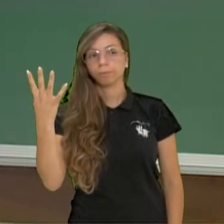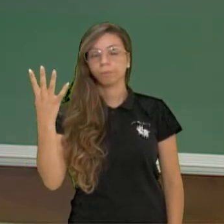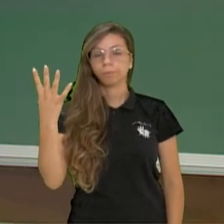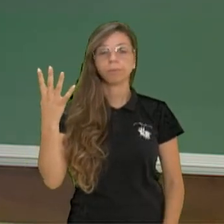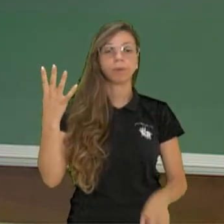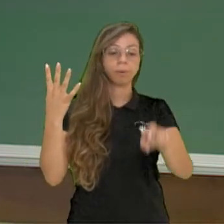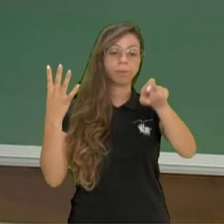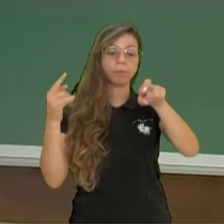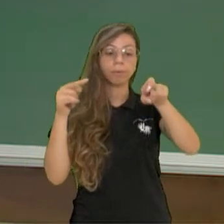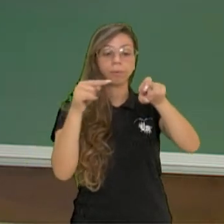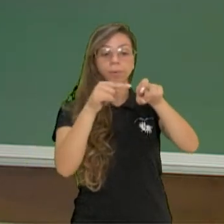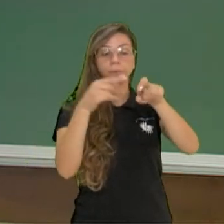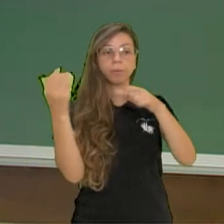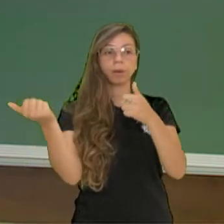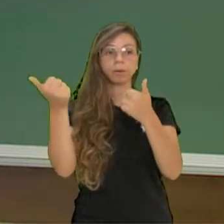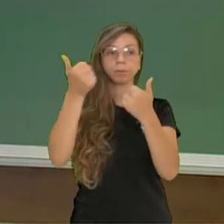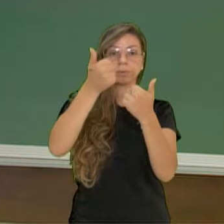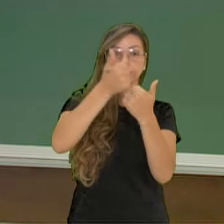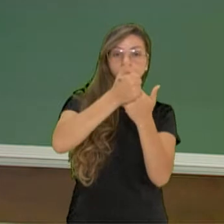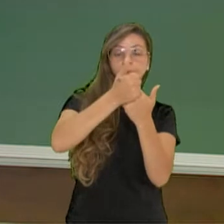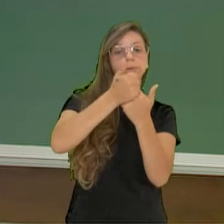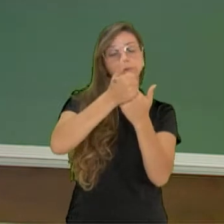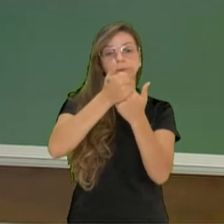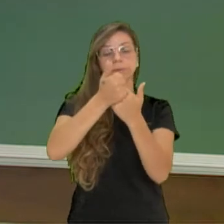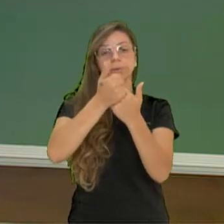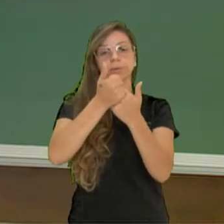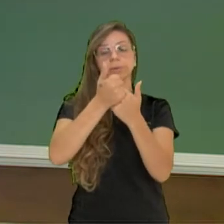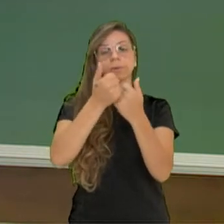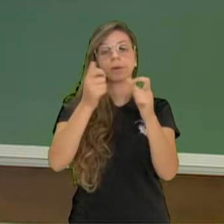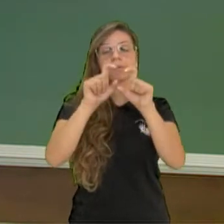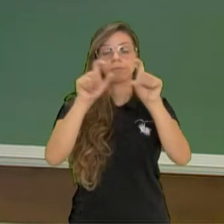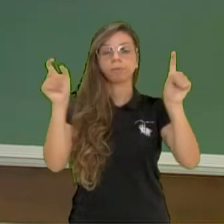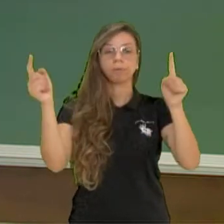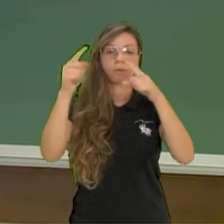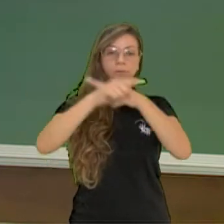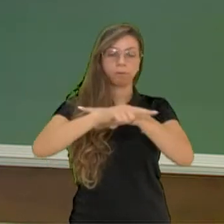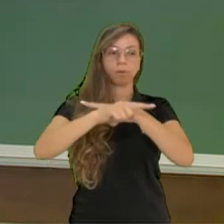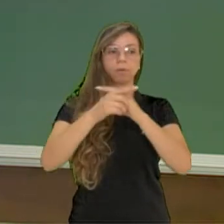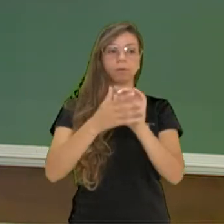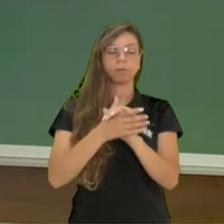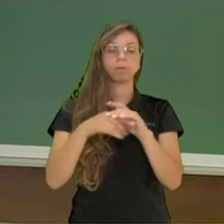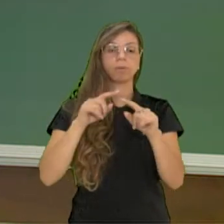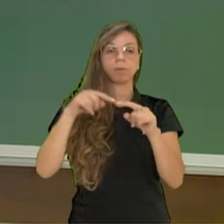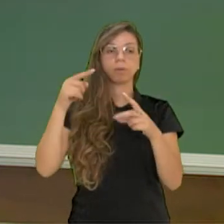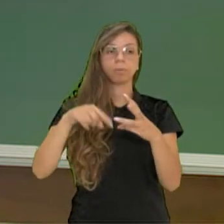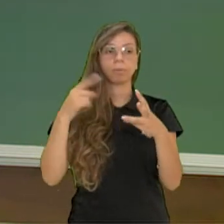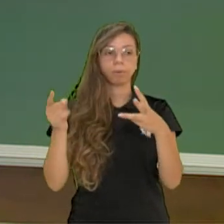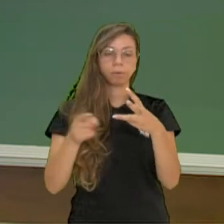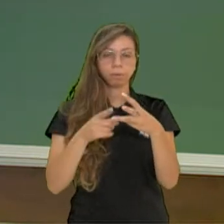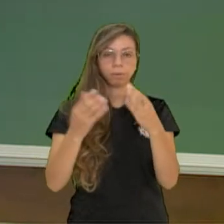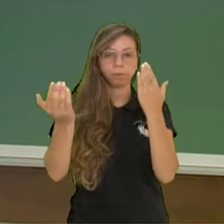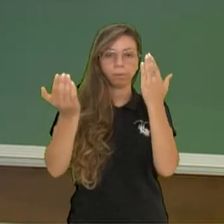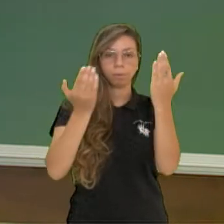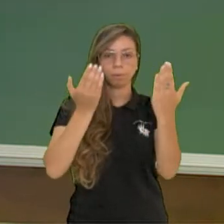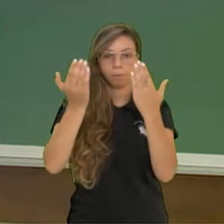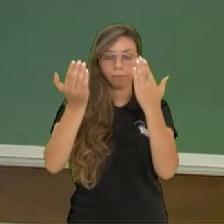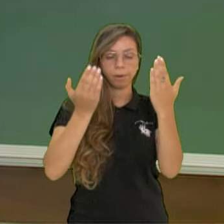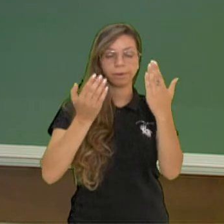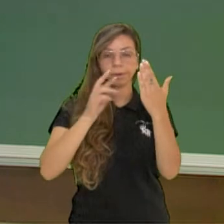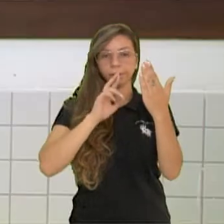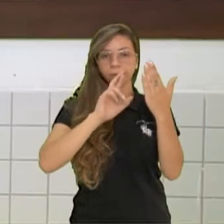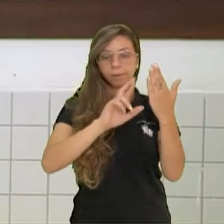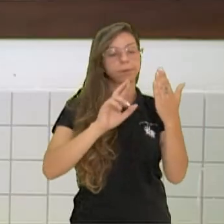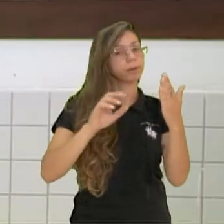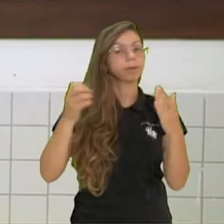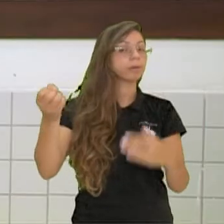no x na função inversa que você encontrou no item A. E comparar os resultados do item B, eu quero saber o que tem